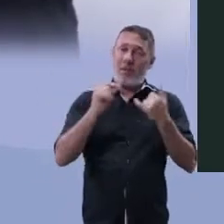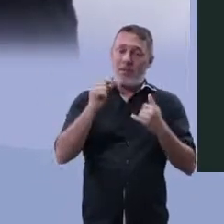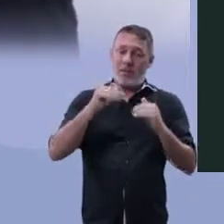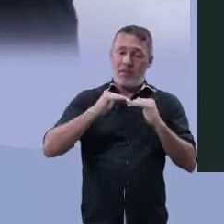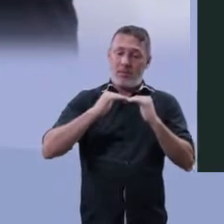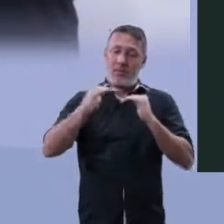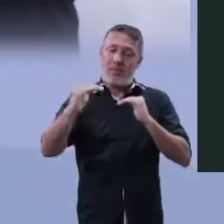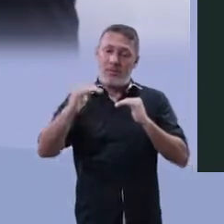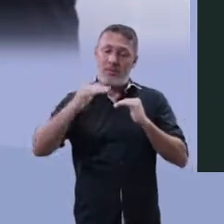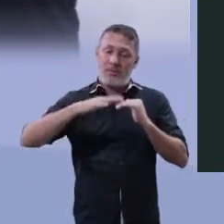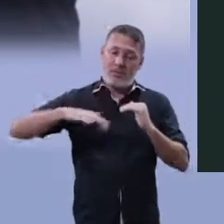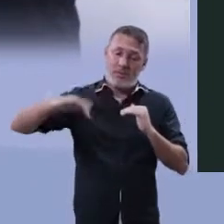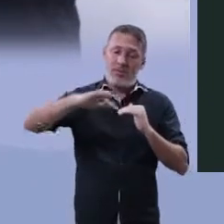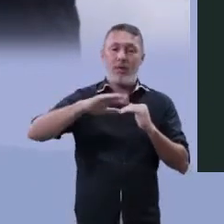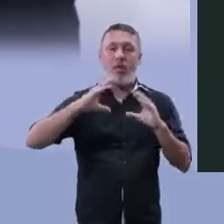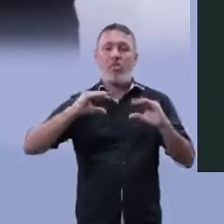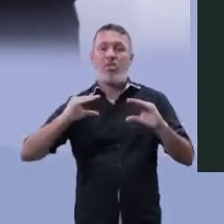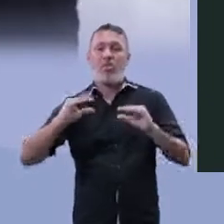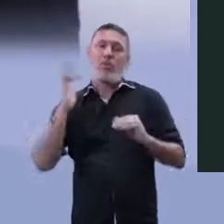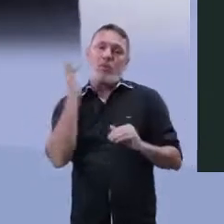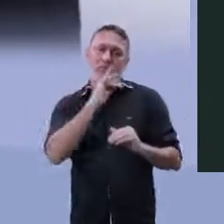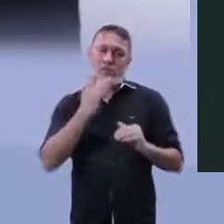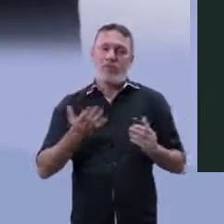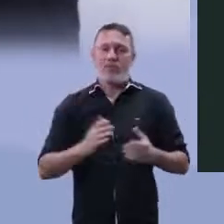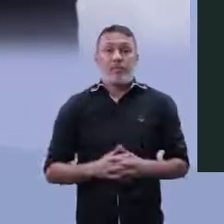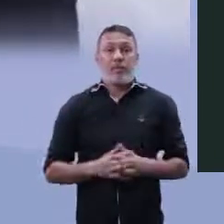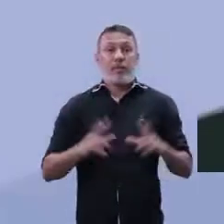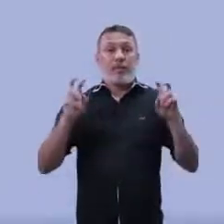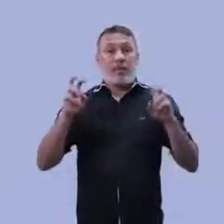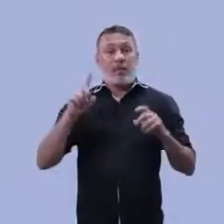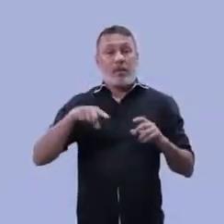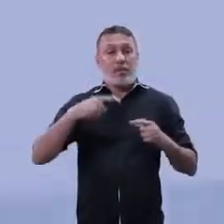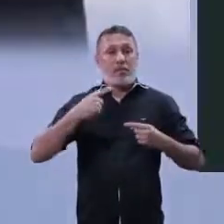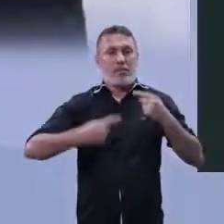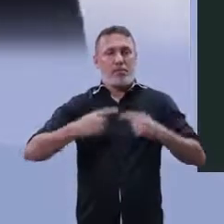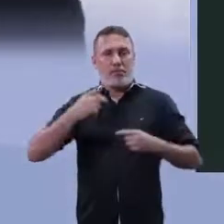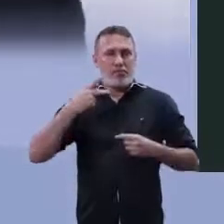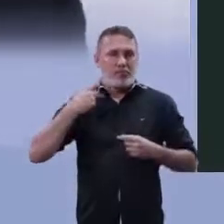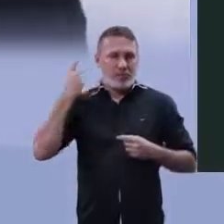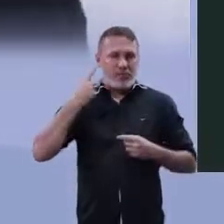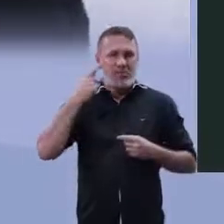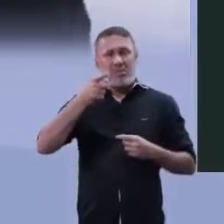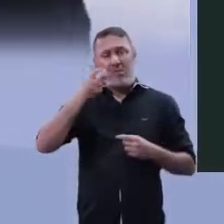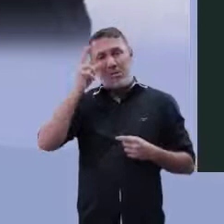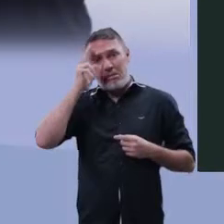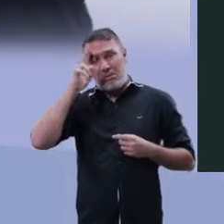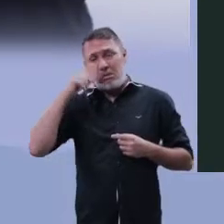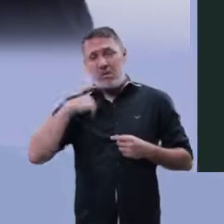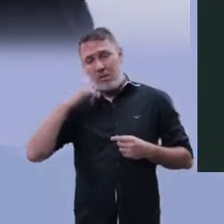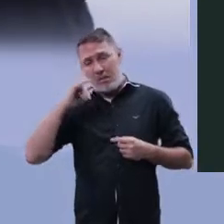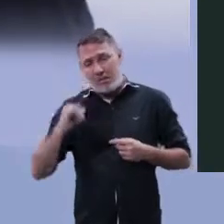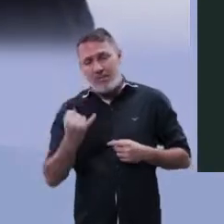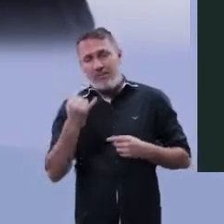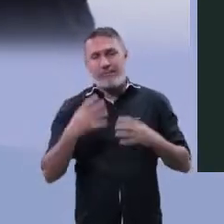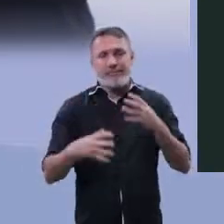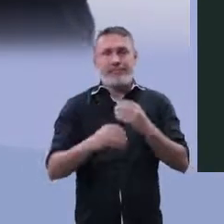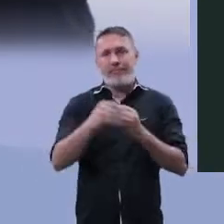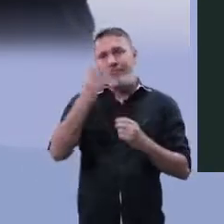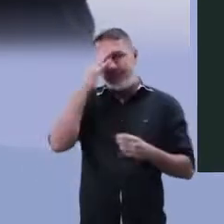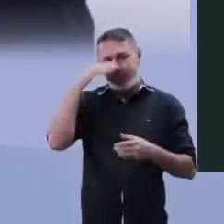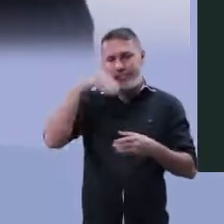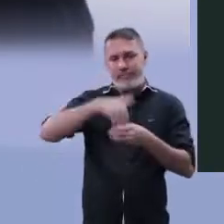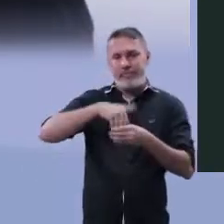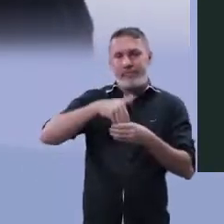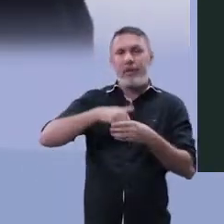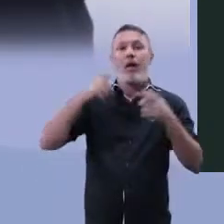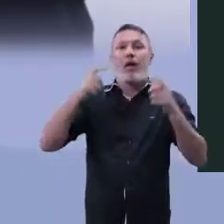colegas dizendo que se a Terra é plana, que a borda seja de catupiry, porque aí fica mais gostoso. Questão política, né? Vocês devem lembrar, aproveitando